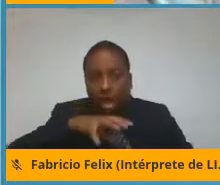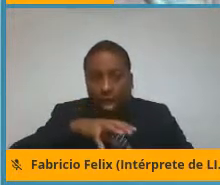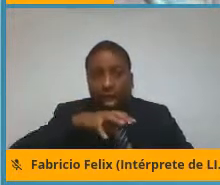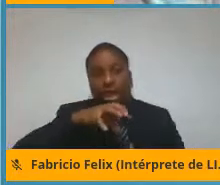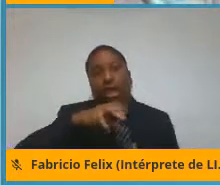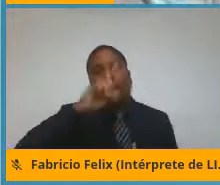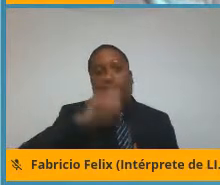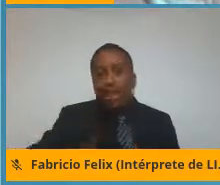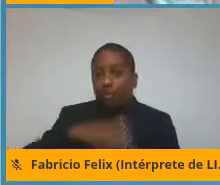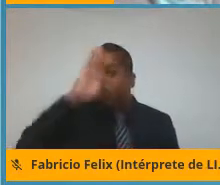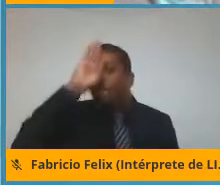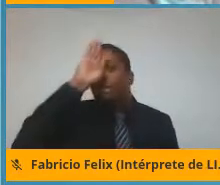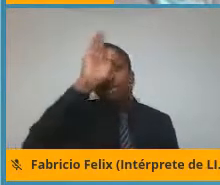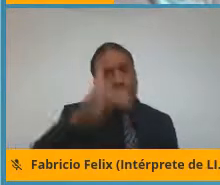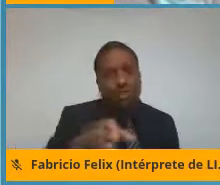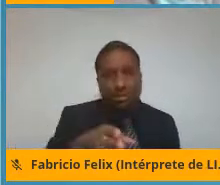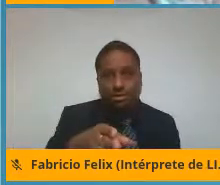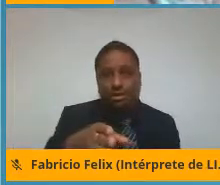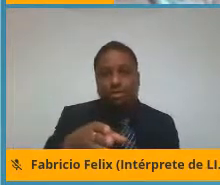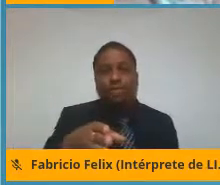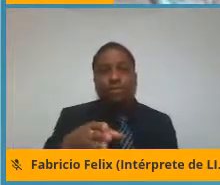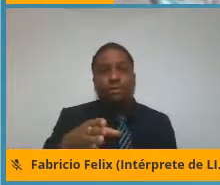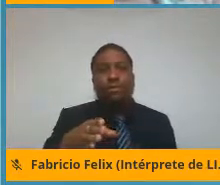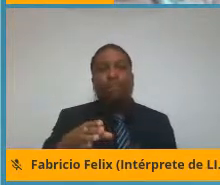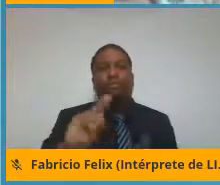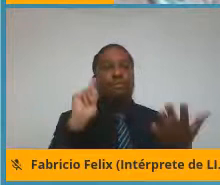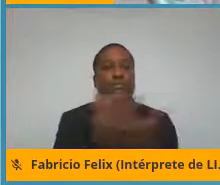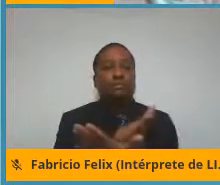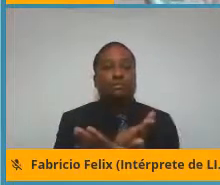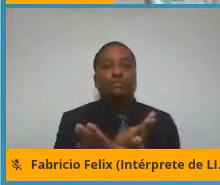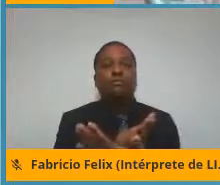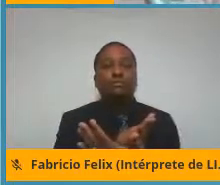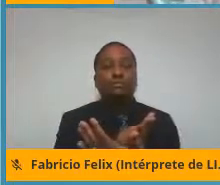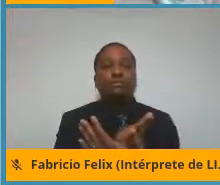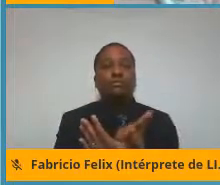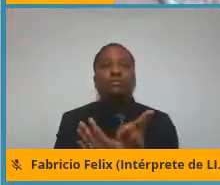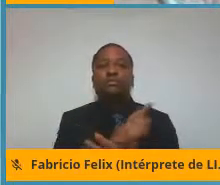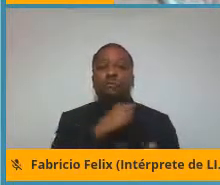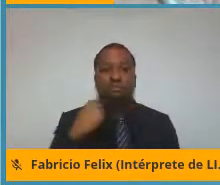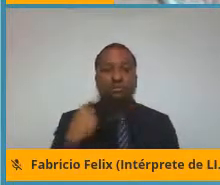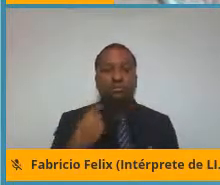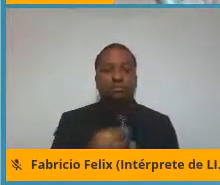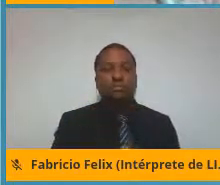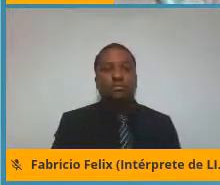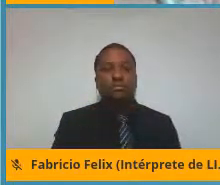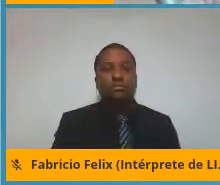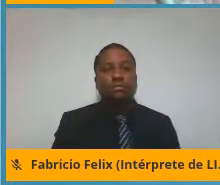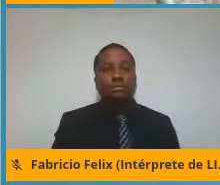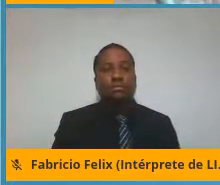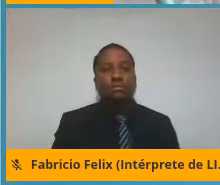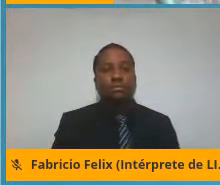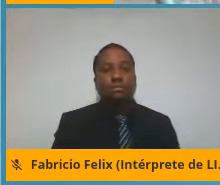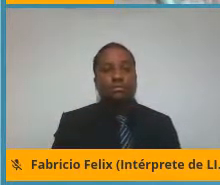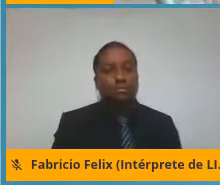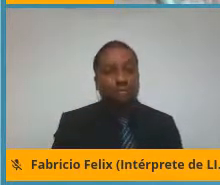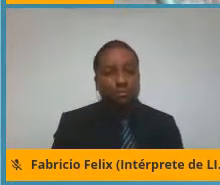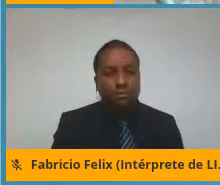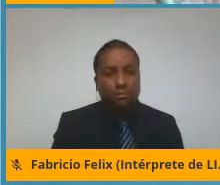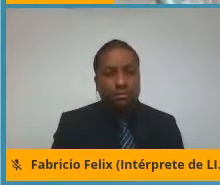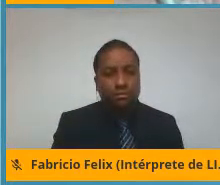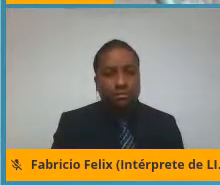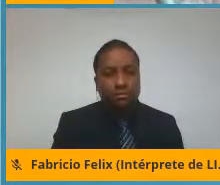causador principal é um fenômeno, uma síndrome inflamatória que ocorre, que é chamada de tempestade de citocinas. Quer